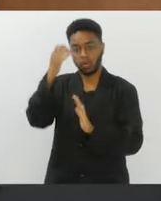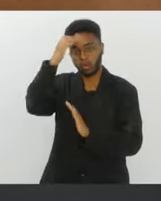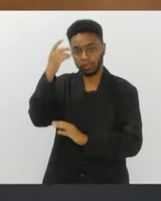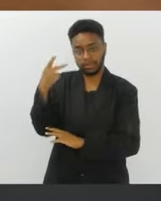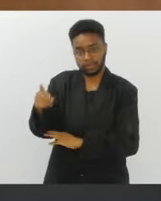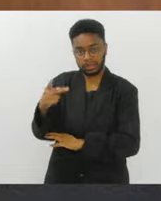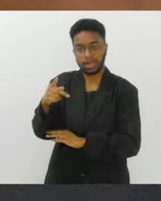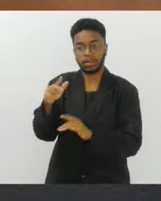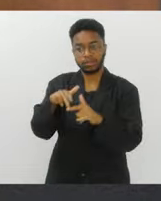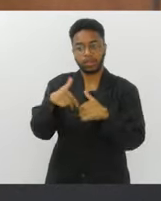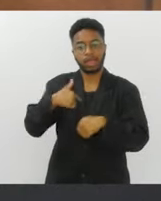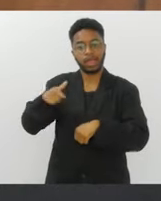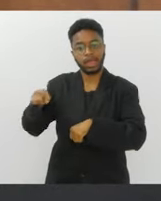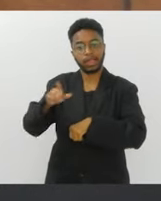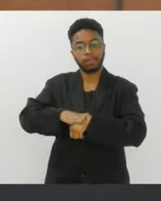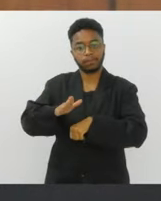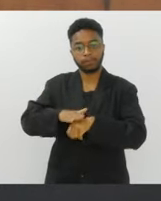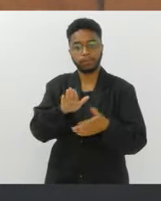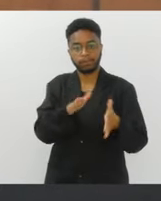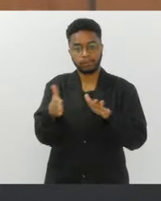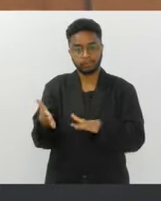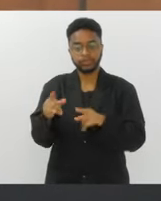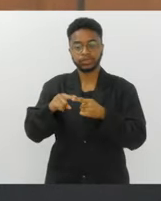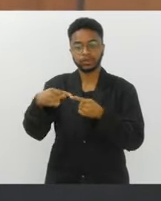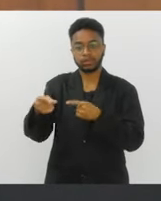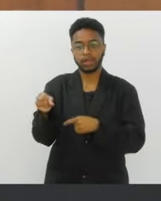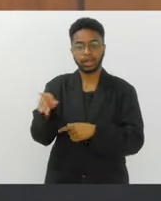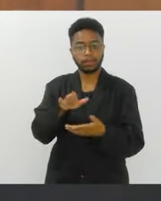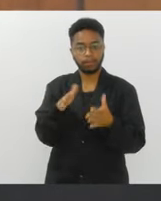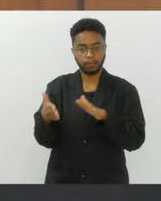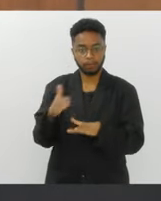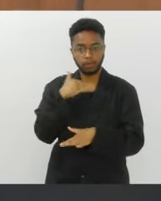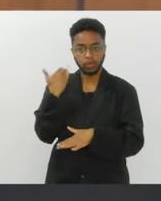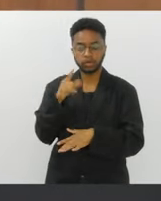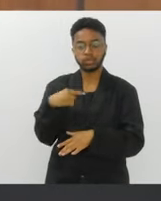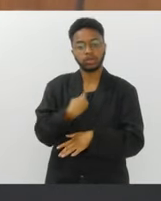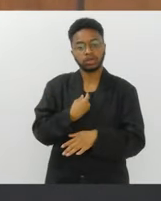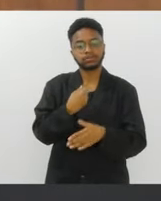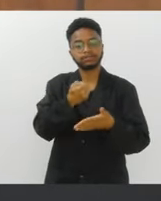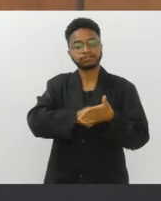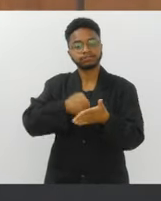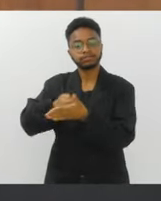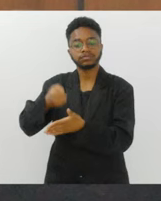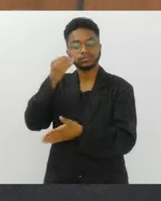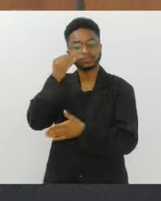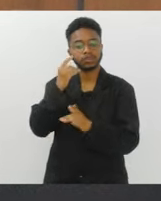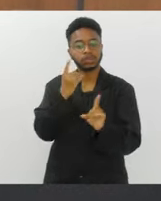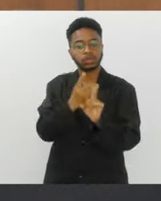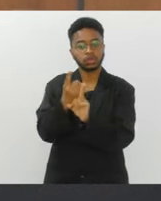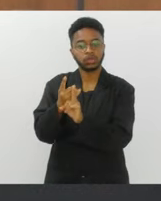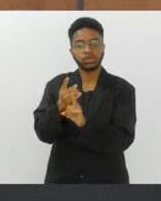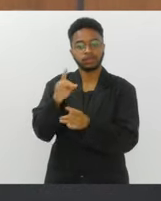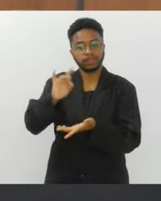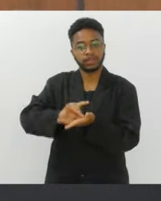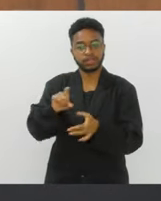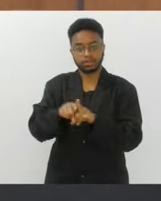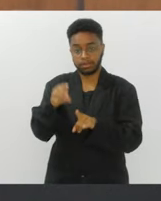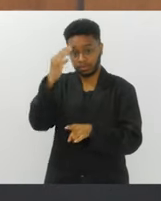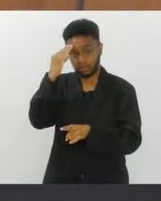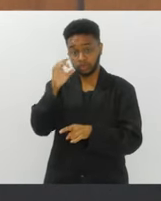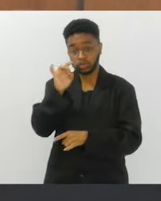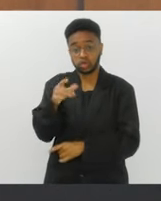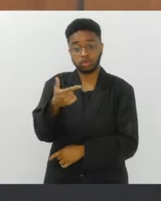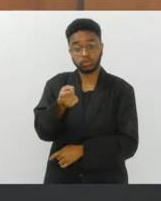por sua própria morte. Depois da morte da Joana, a gente começou uma luta por verdade e memória, e a gente descobriu que só em 2018 duas pessoas